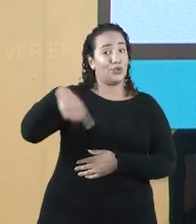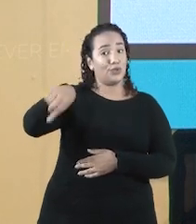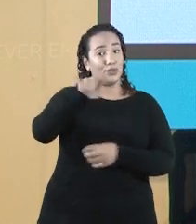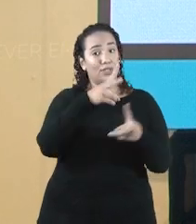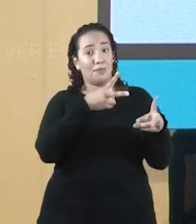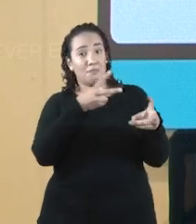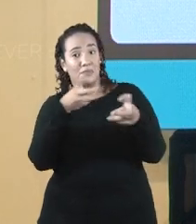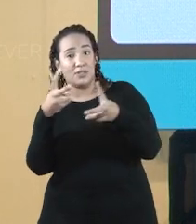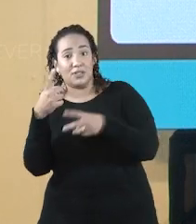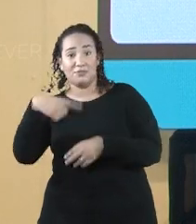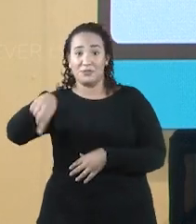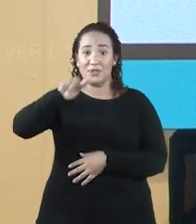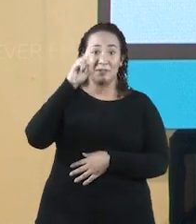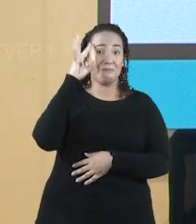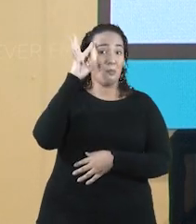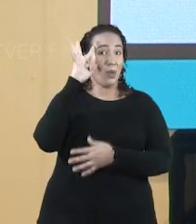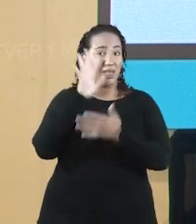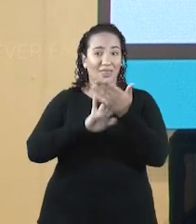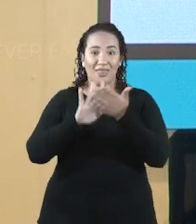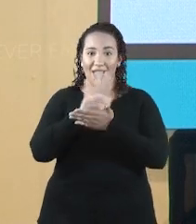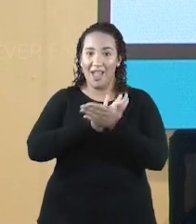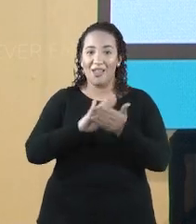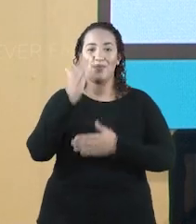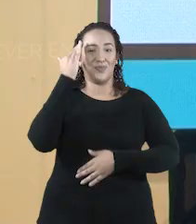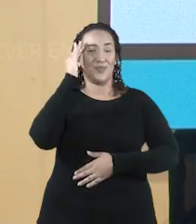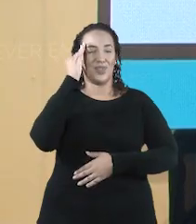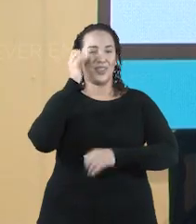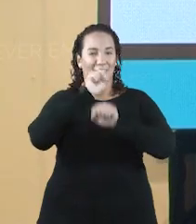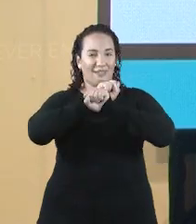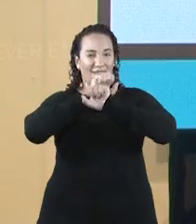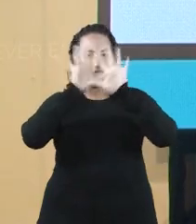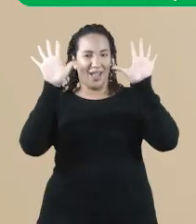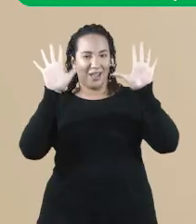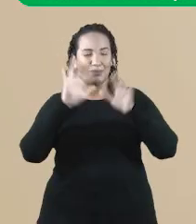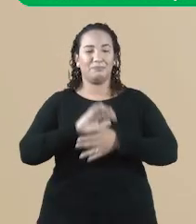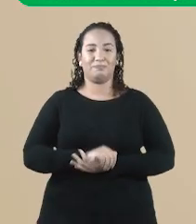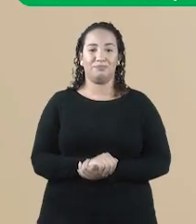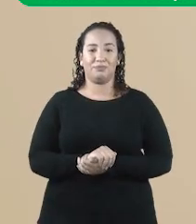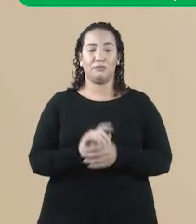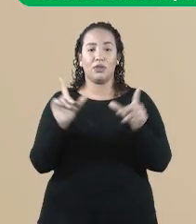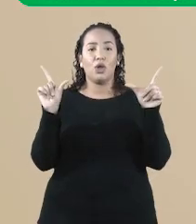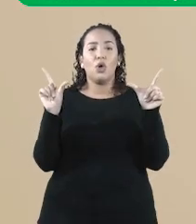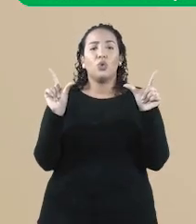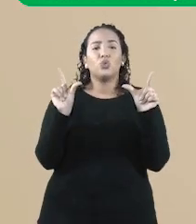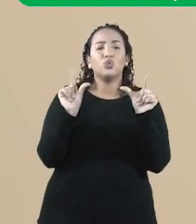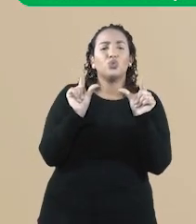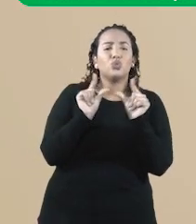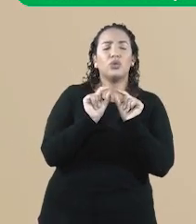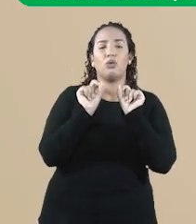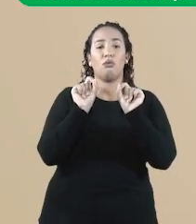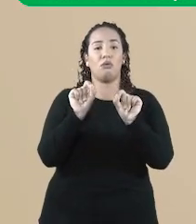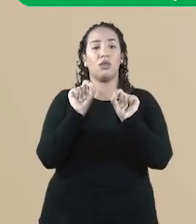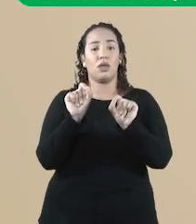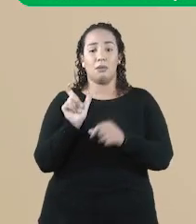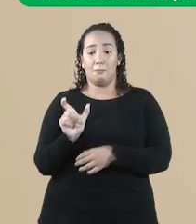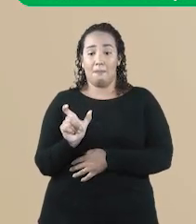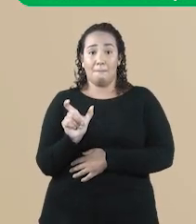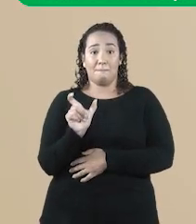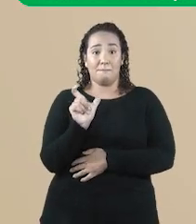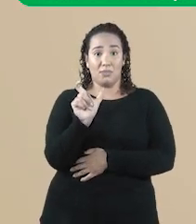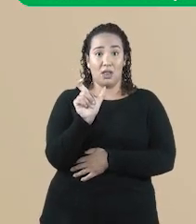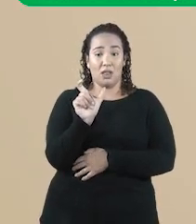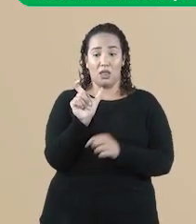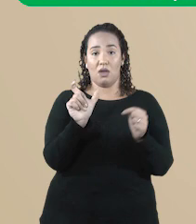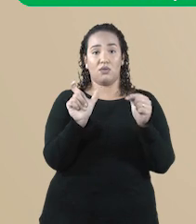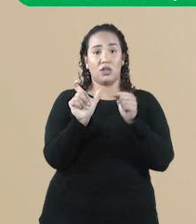seu dia a dia do que você pode imaginar. Vamos entender juntos o que é? Abreviaturas são formas reduzidas de